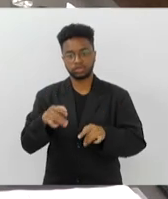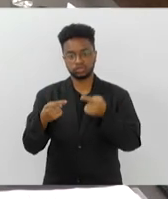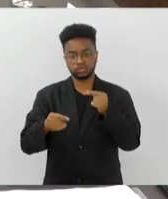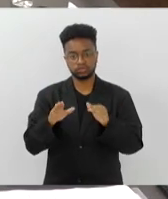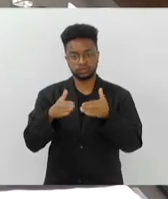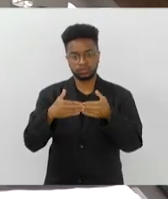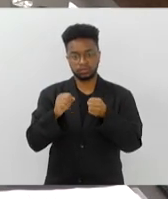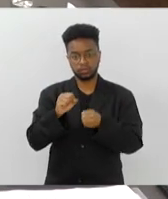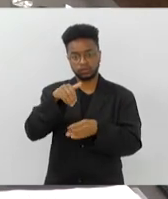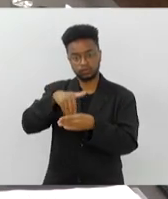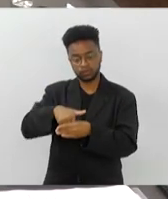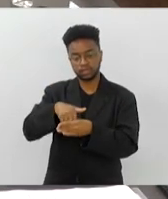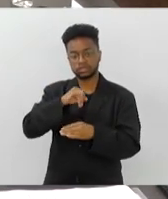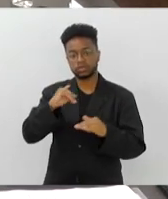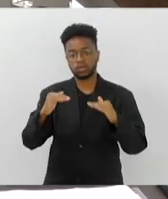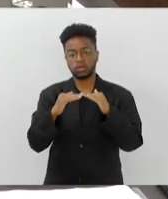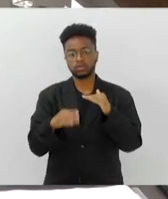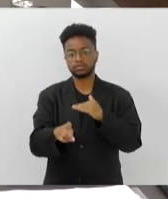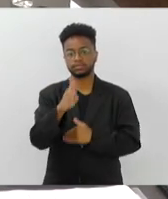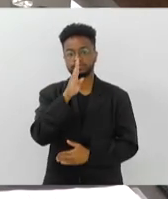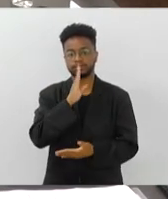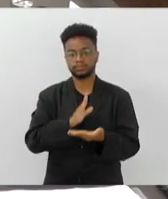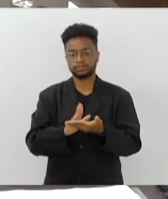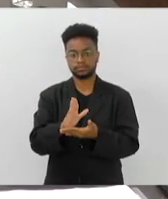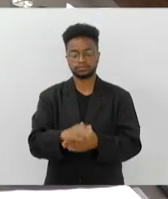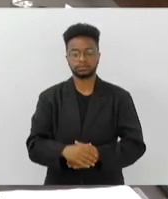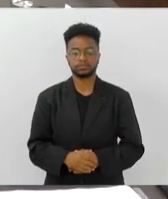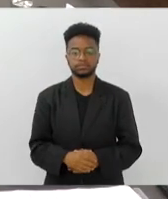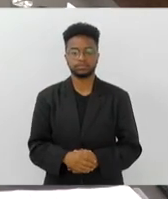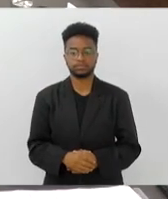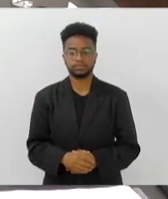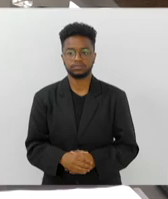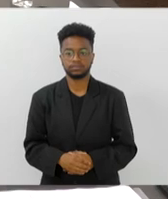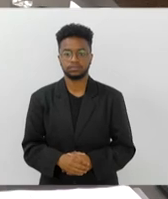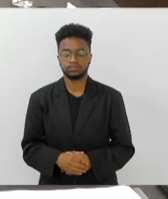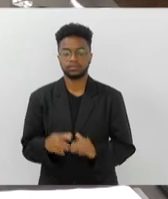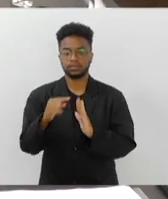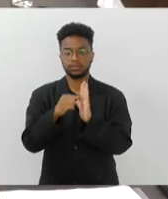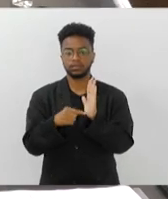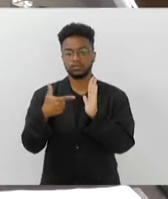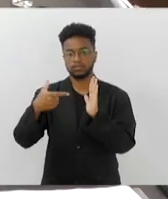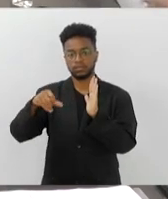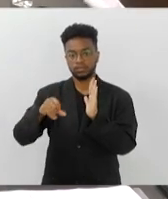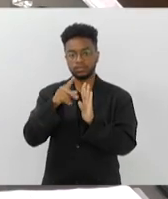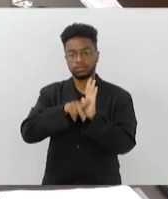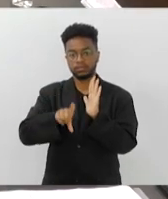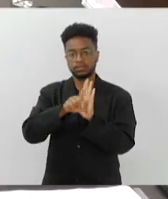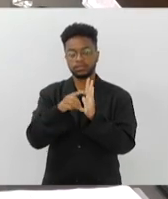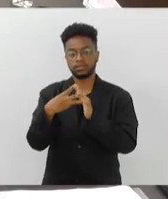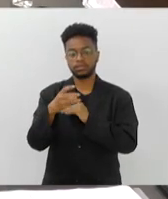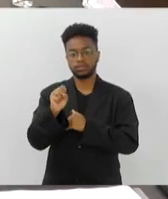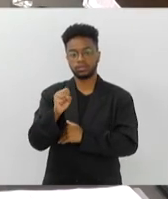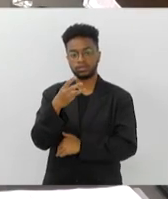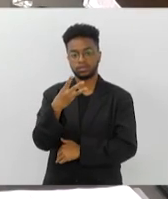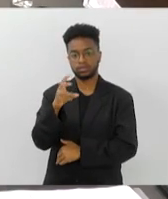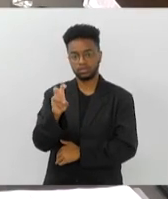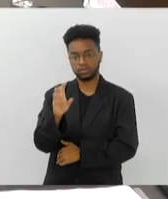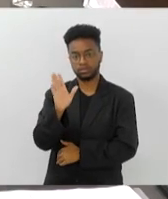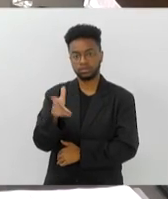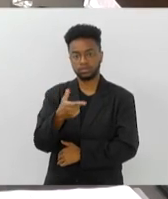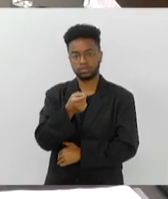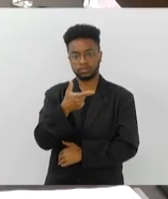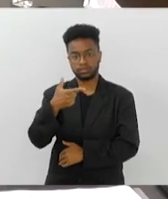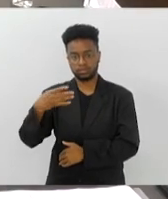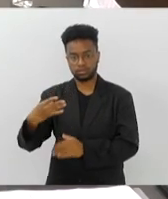em votação, senhores que aprovam permaneçam como estão, aprovado. 29 da pauta, projeto de lei 3835 de 24, de autoria da